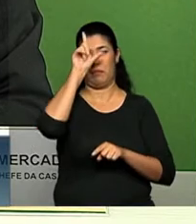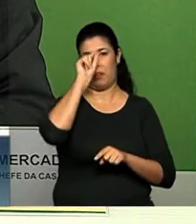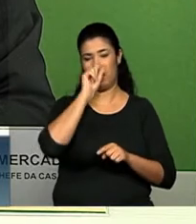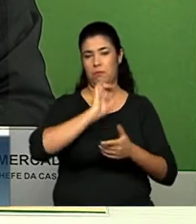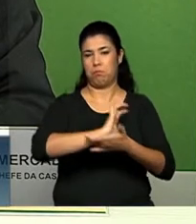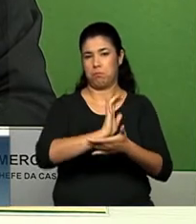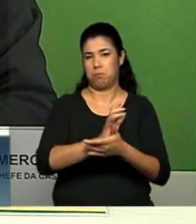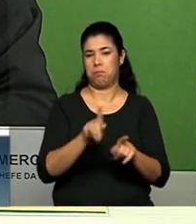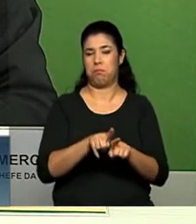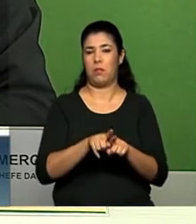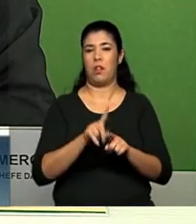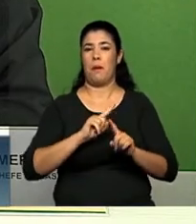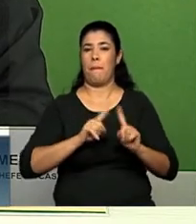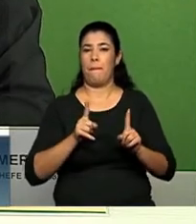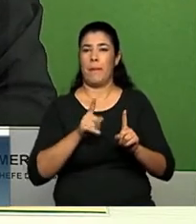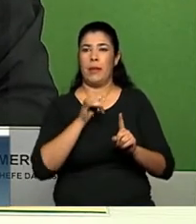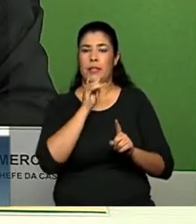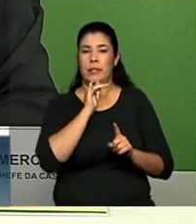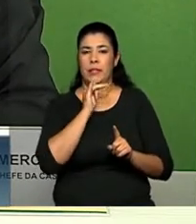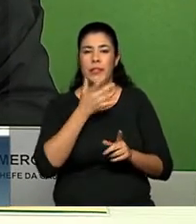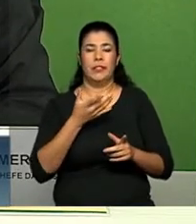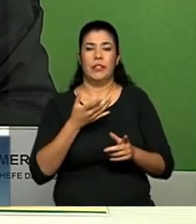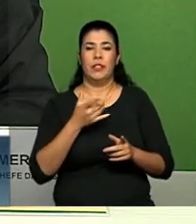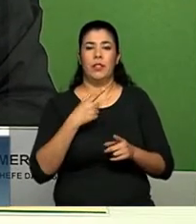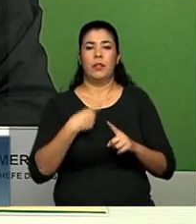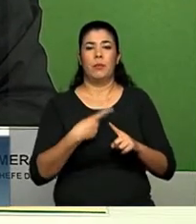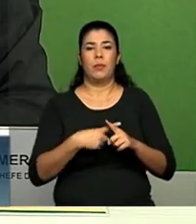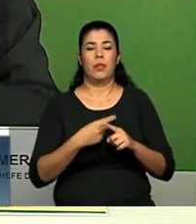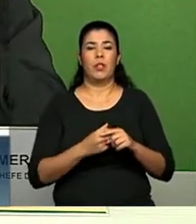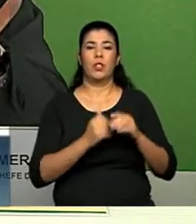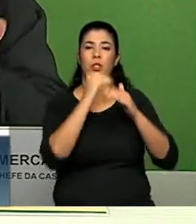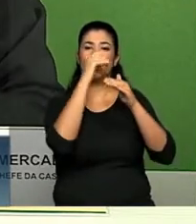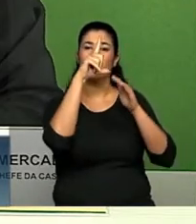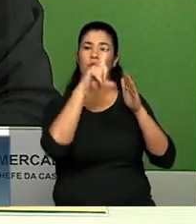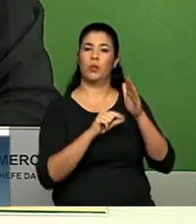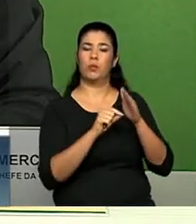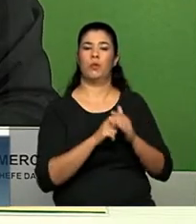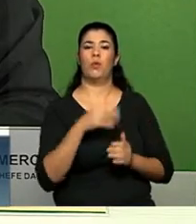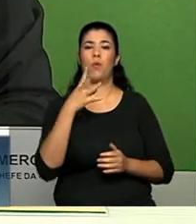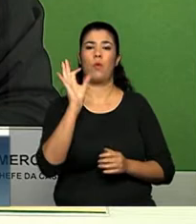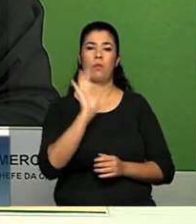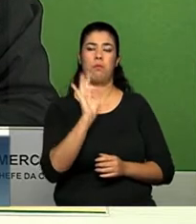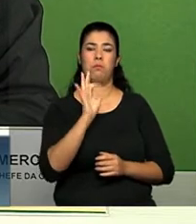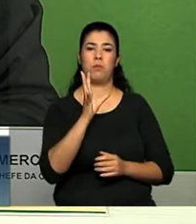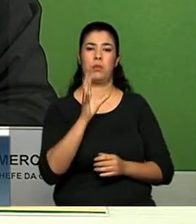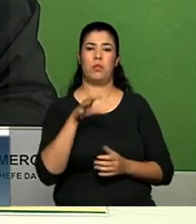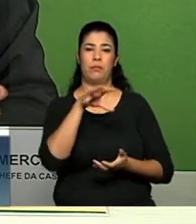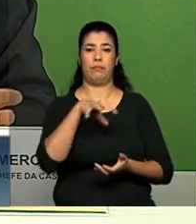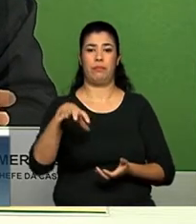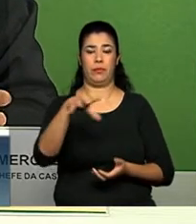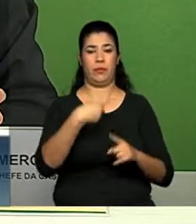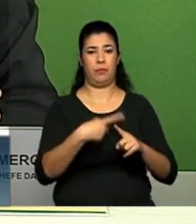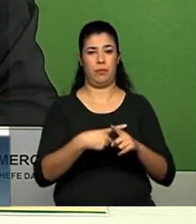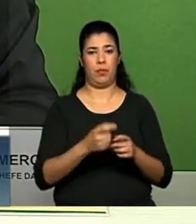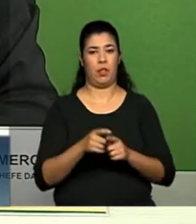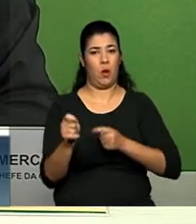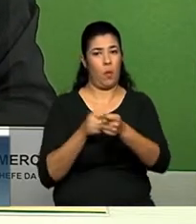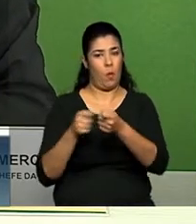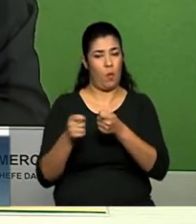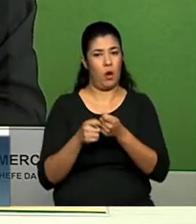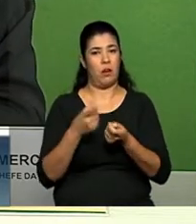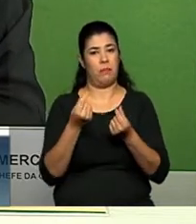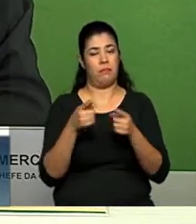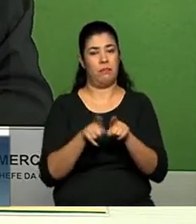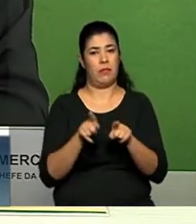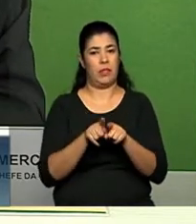pressão fiscal. Por exemplo, por que nós desoneramos a folha de pagamento em 4 setores no passado? Porque o câmbio estava muito apreciado. E